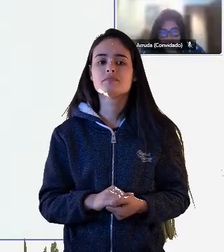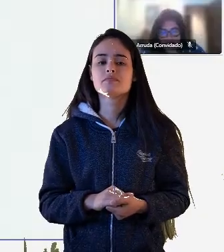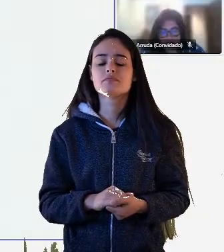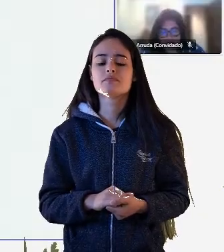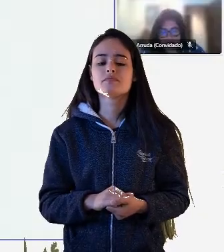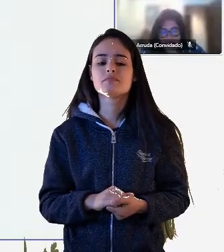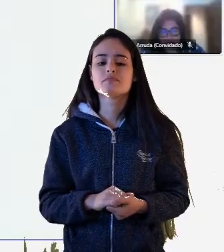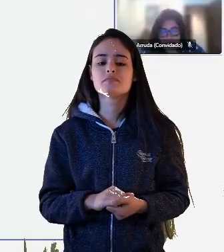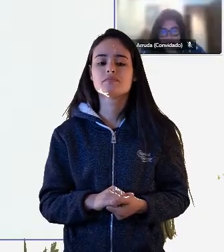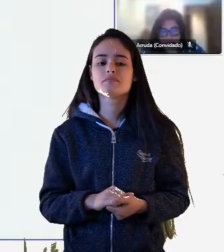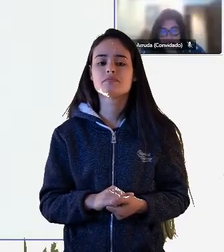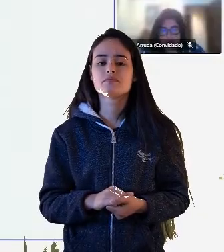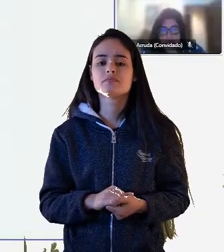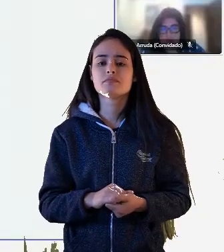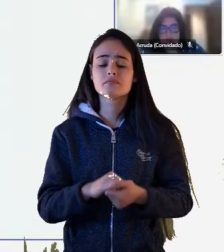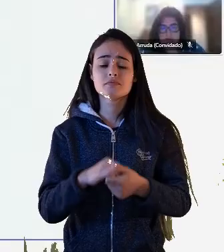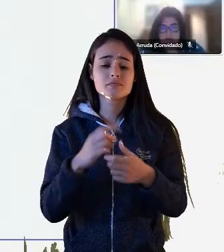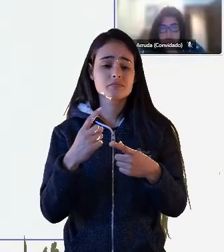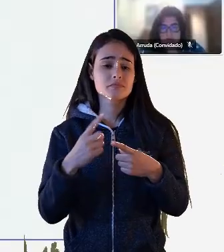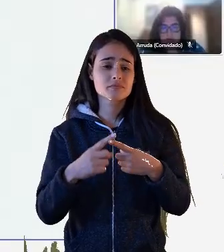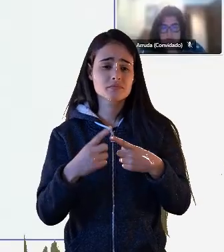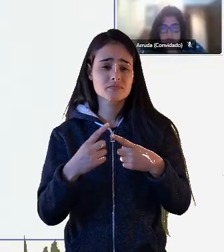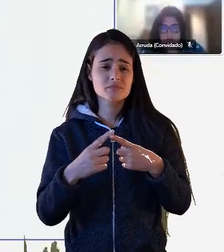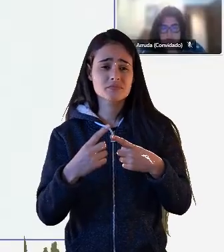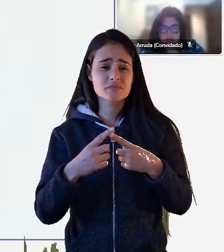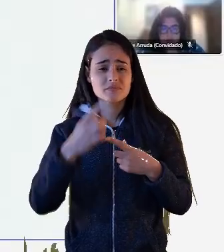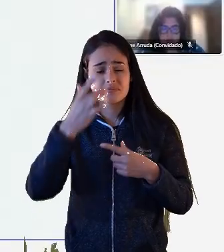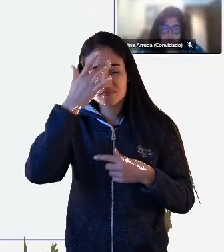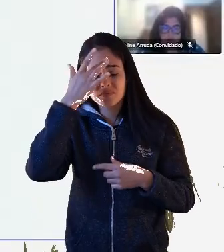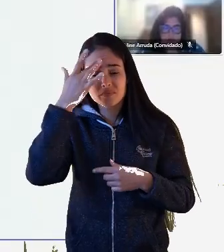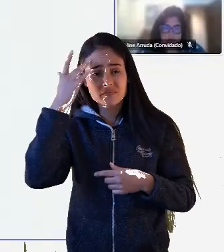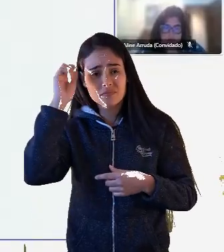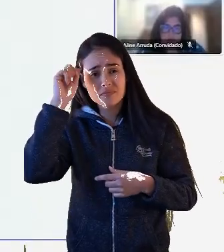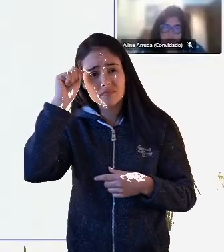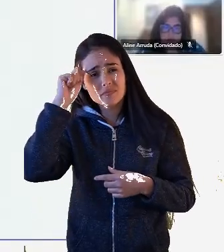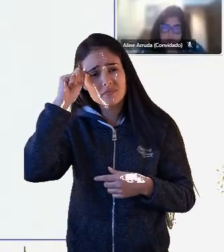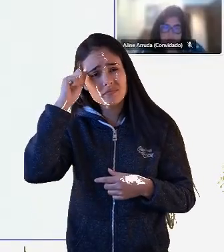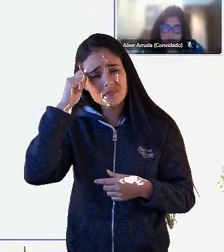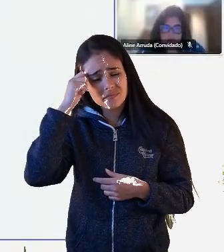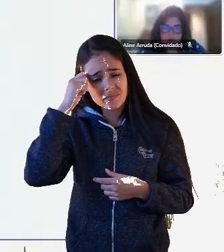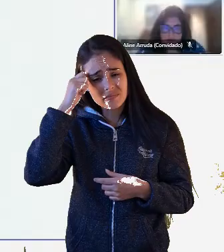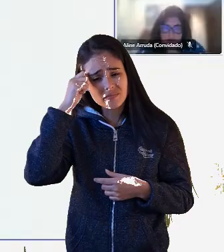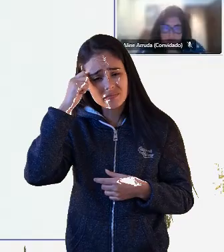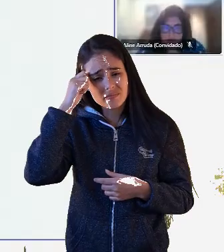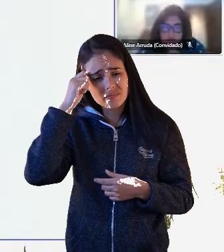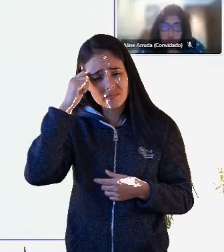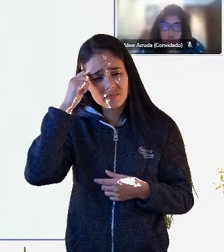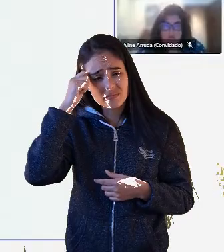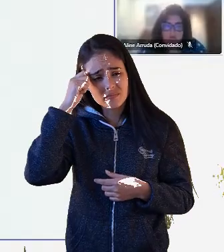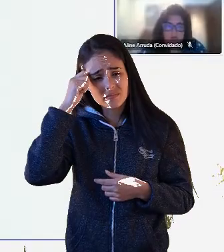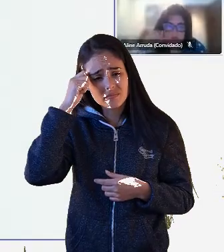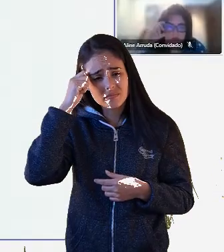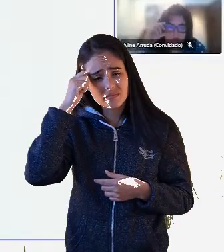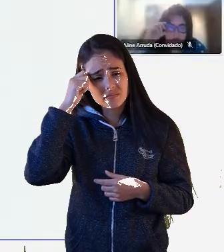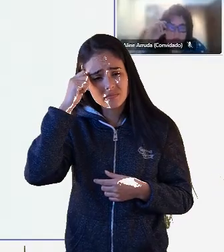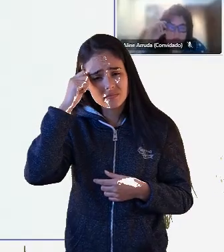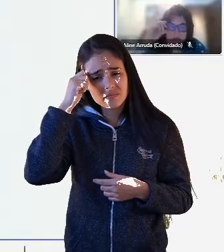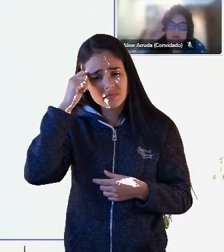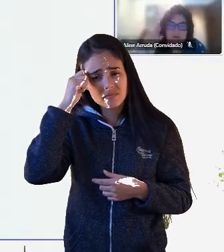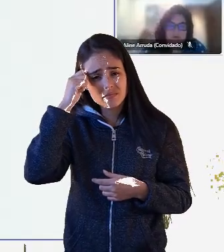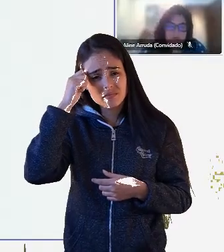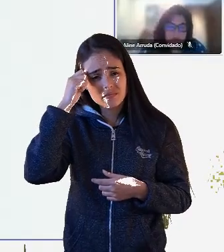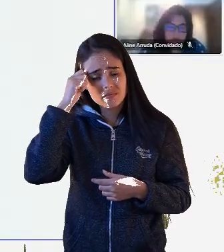postura ativa, constante, sincera de combate às opressões, com escuta